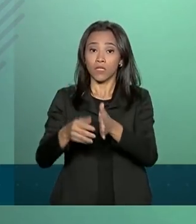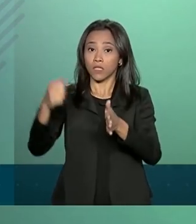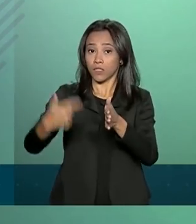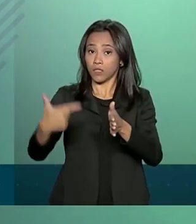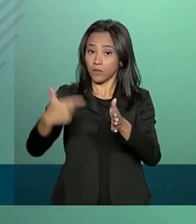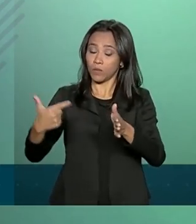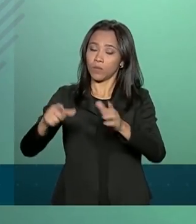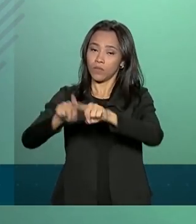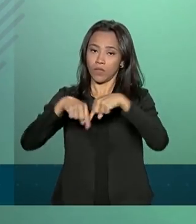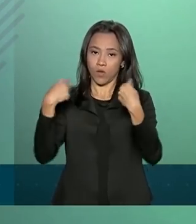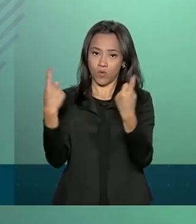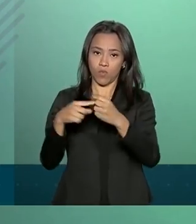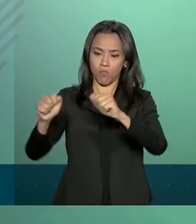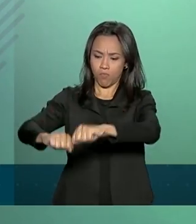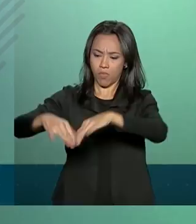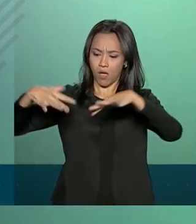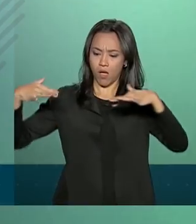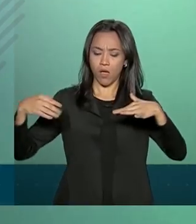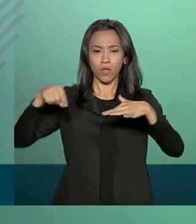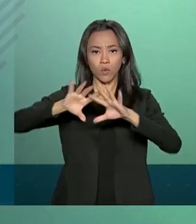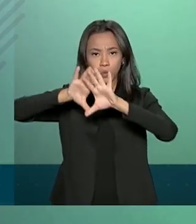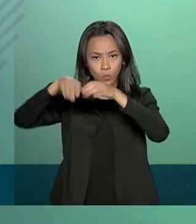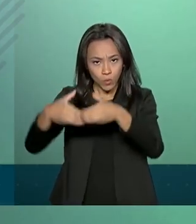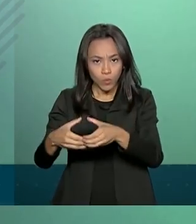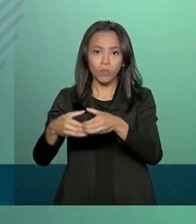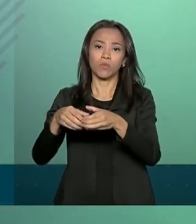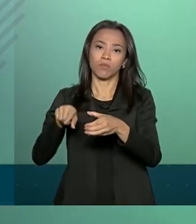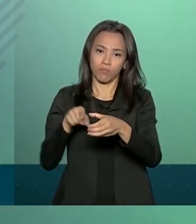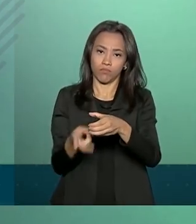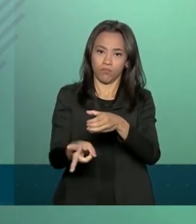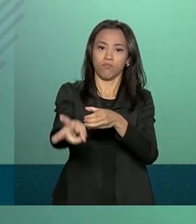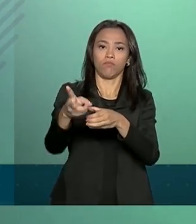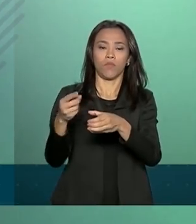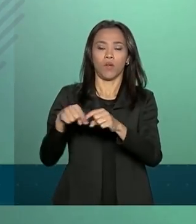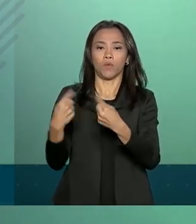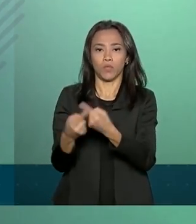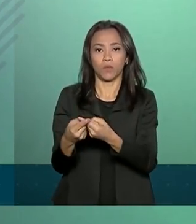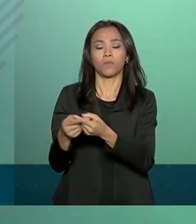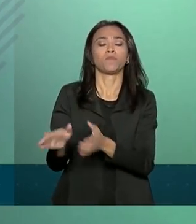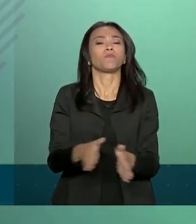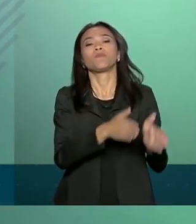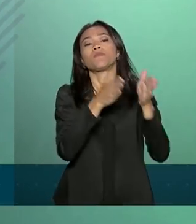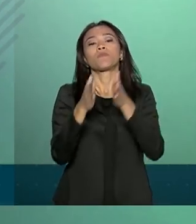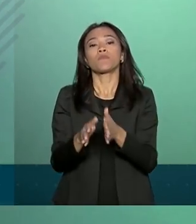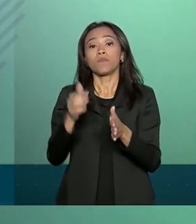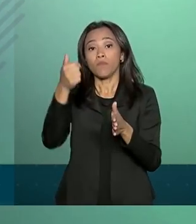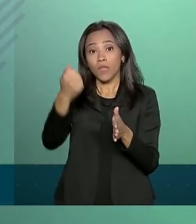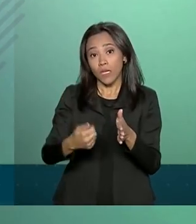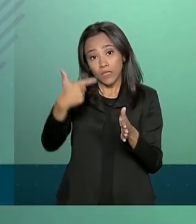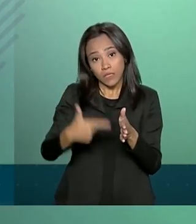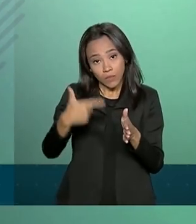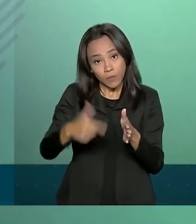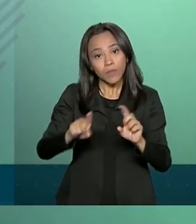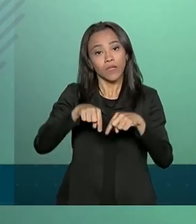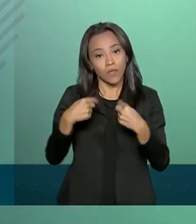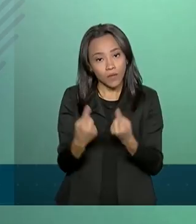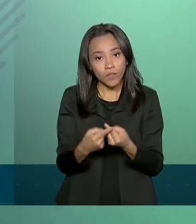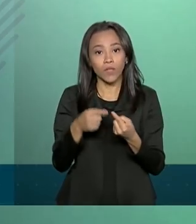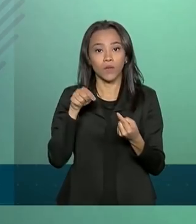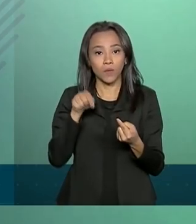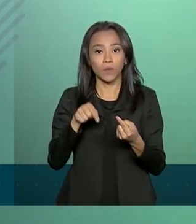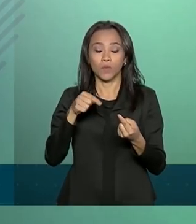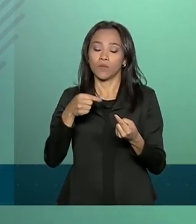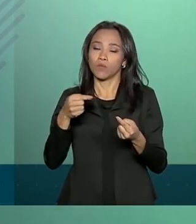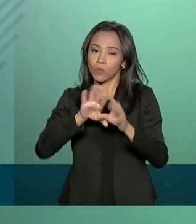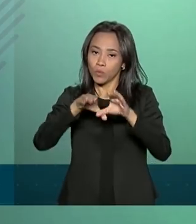da cúpula de líderes do g20 em seguida ocorrerá a segunda sessão plenária da cúpula de